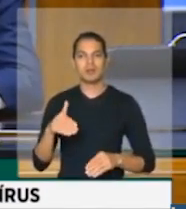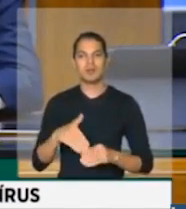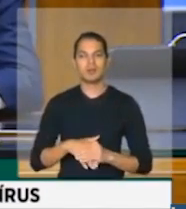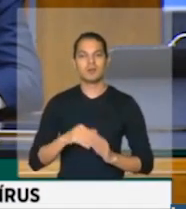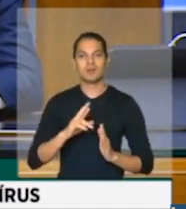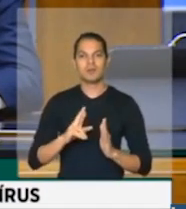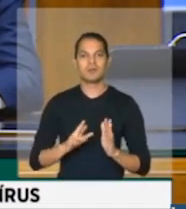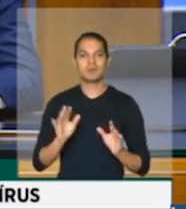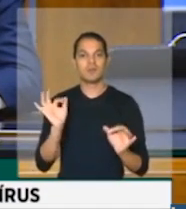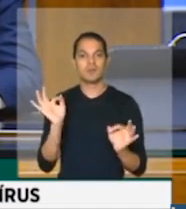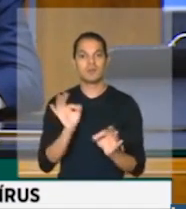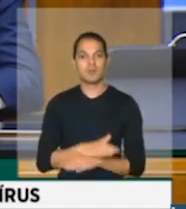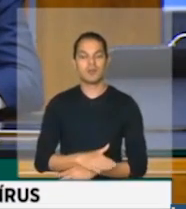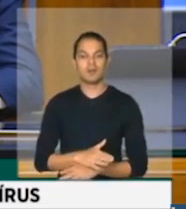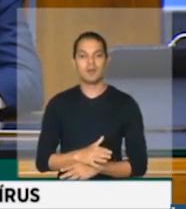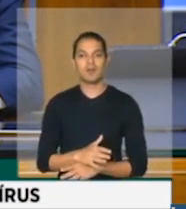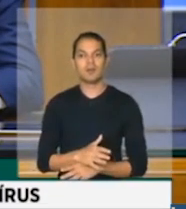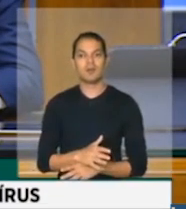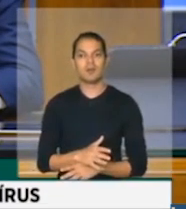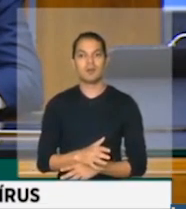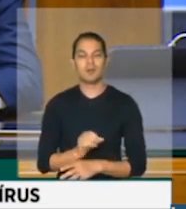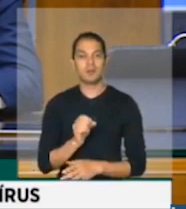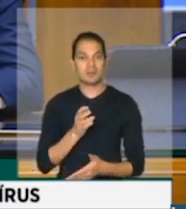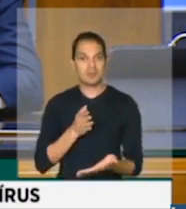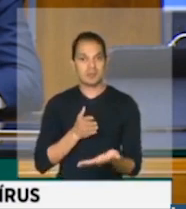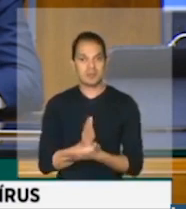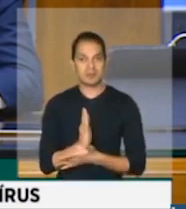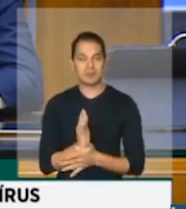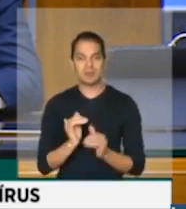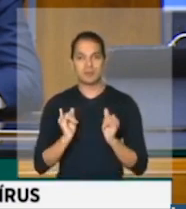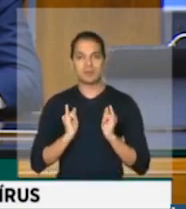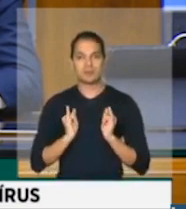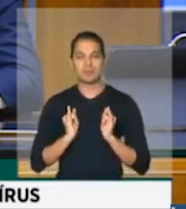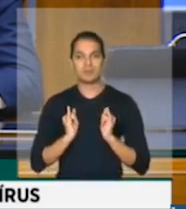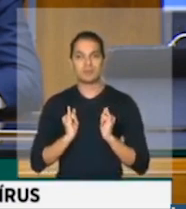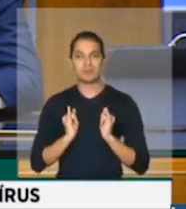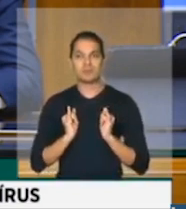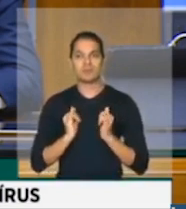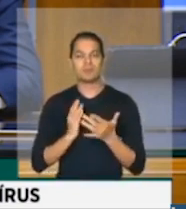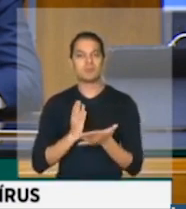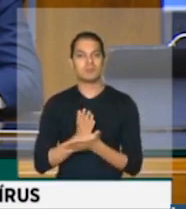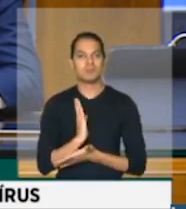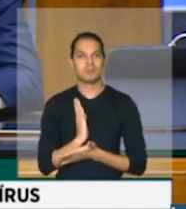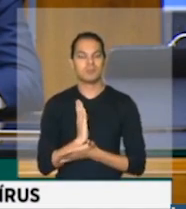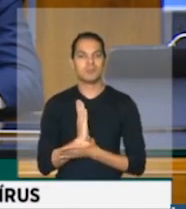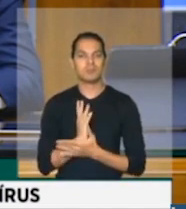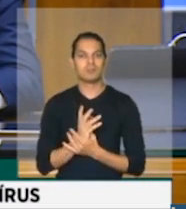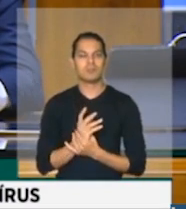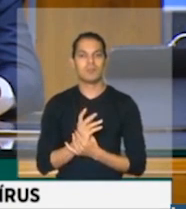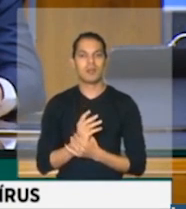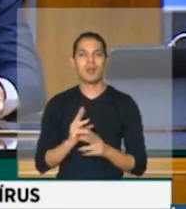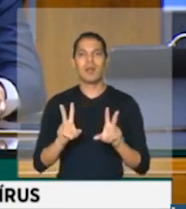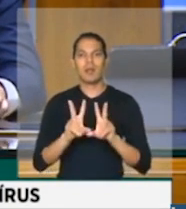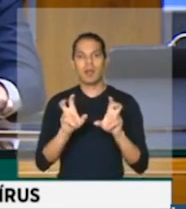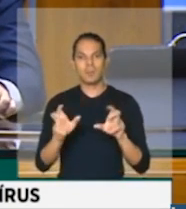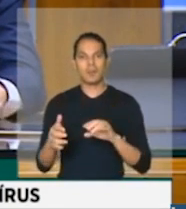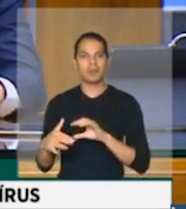redação final. Aqueles que forem pela aprovação, permaneçam como se acham. Aprovado. A matéria vai ao Senado Federal.